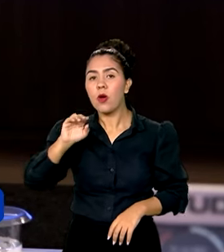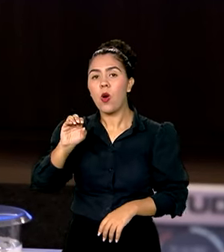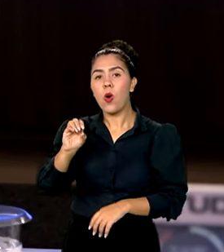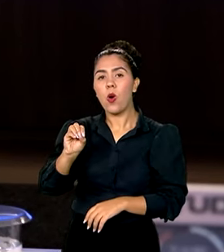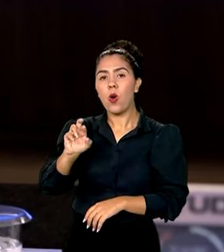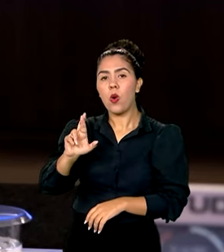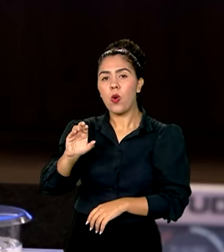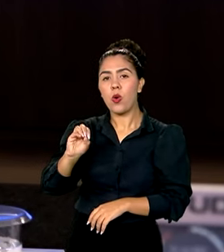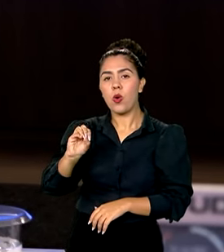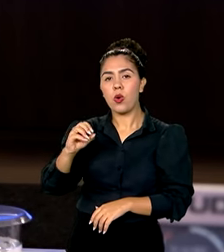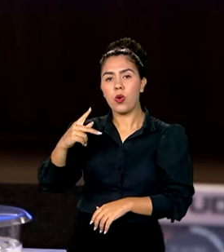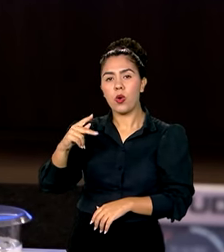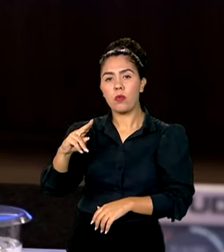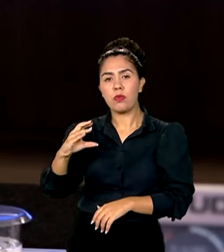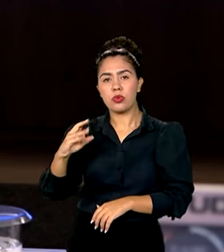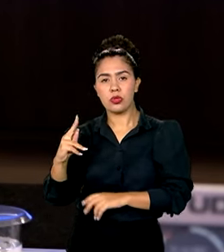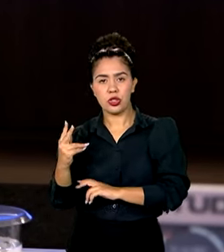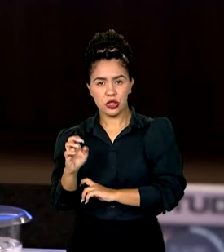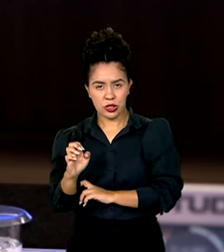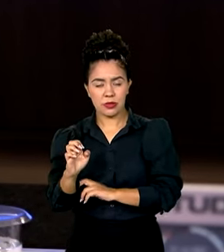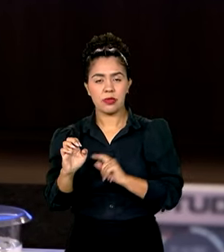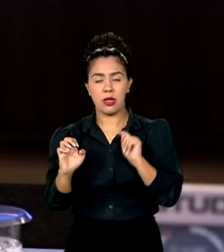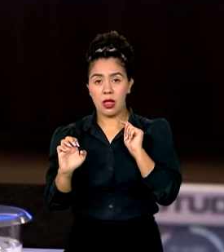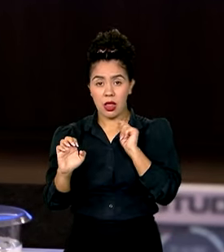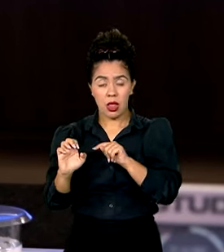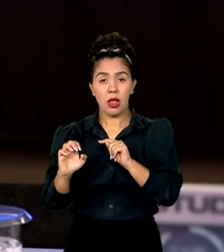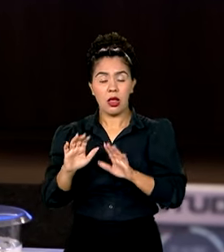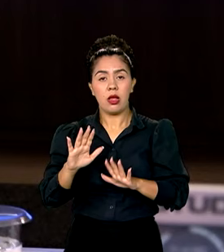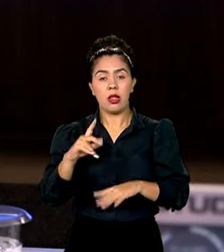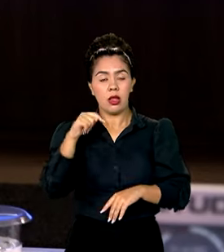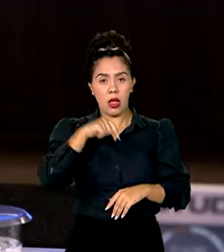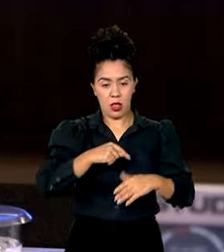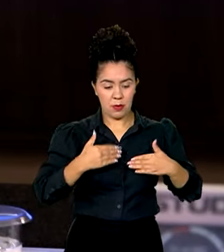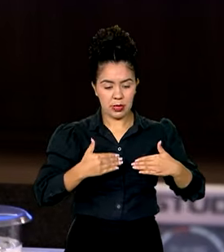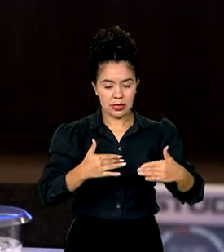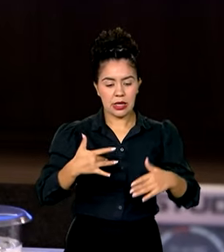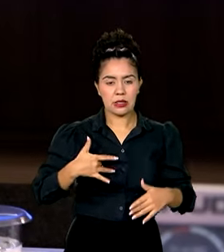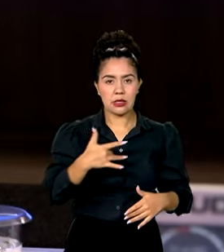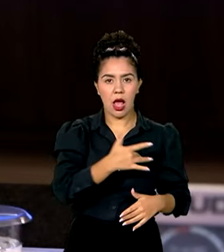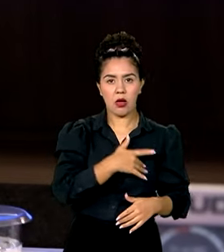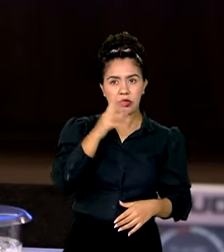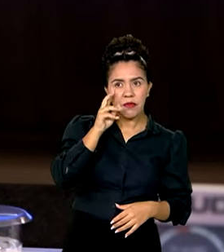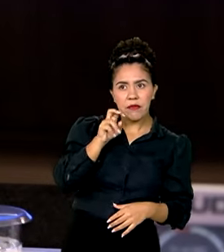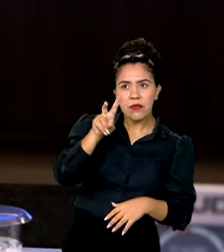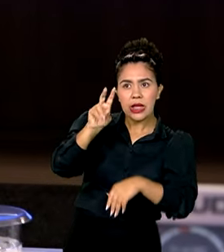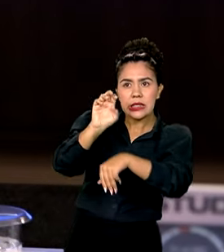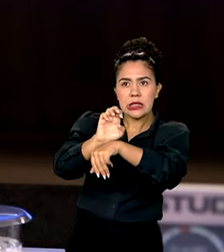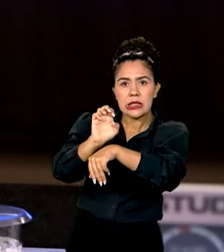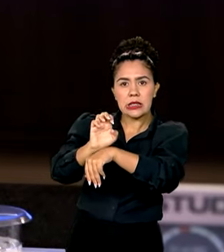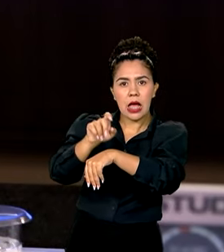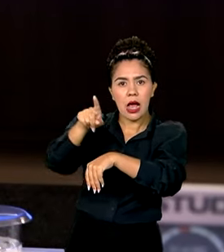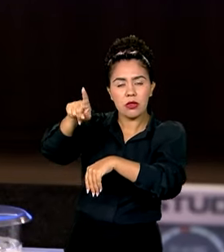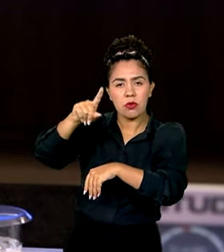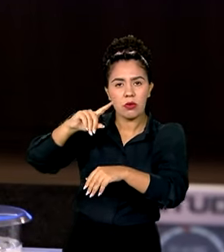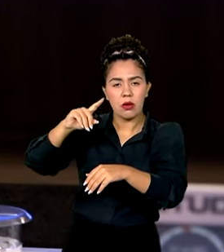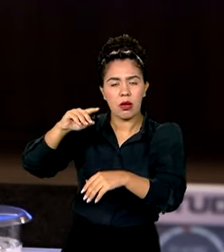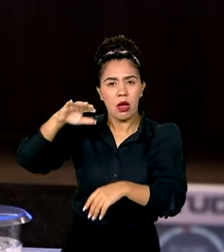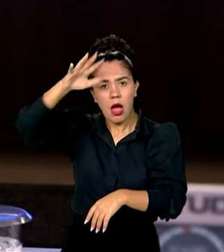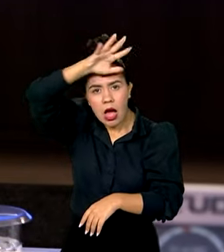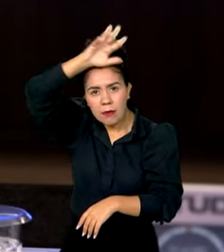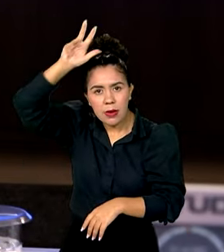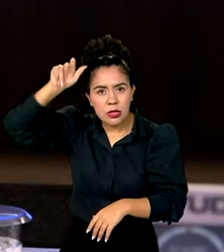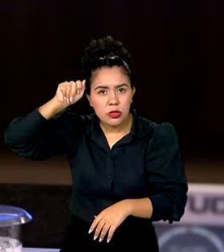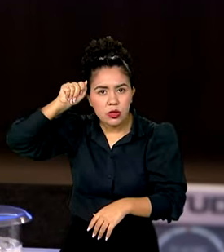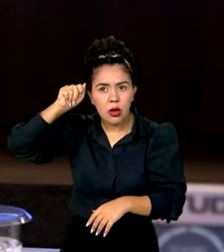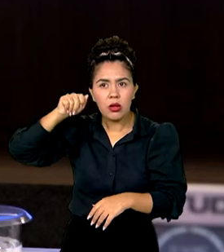porque não não olhamos o Ministério da Saúde não vê a Amazônia apenas do ponto de vista das emergências mas